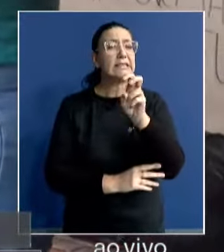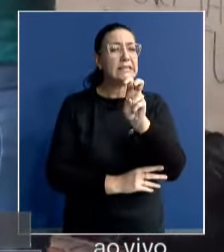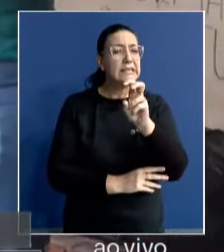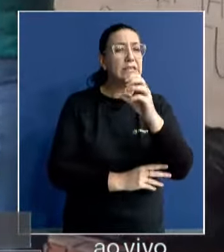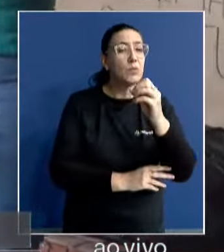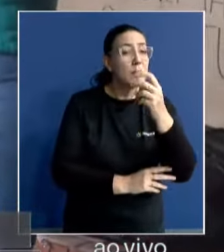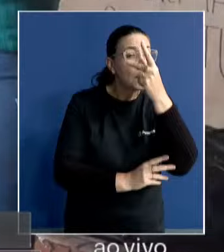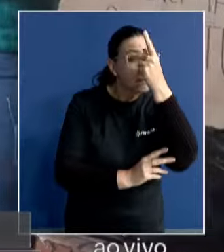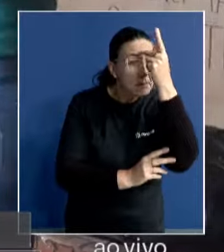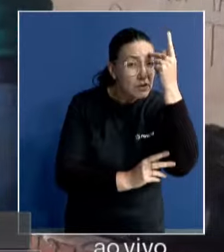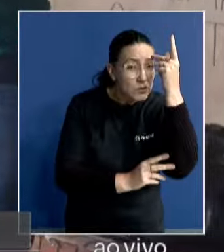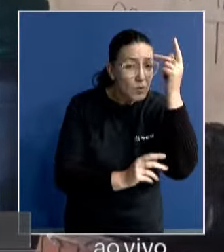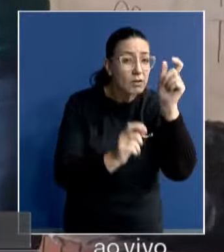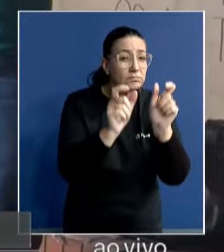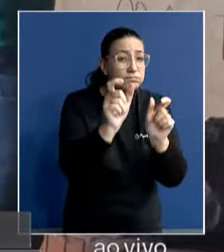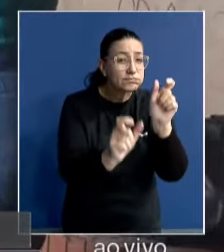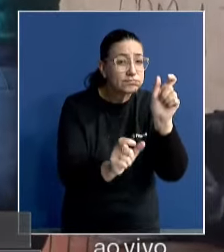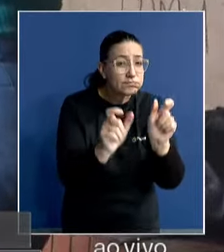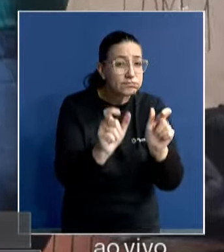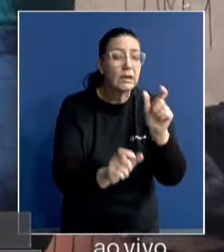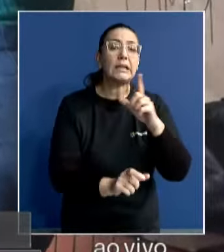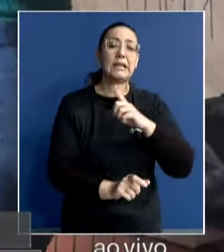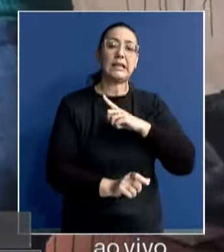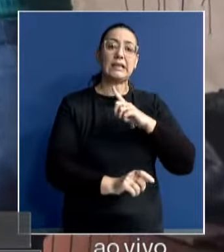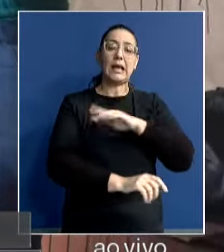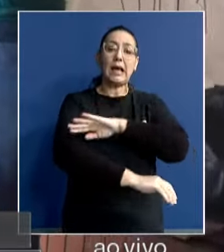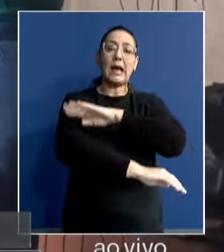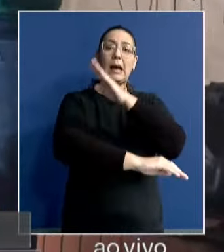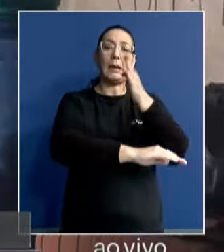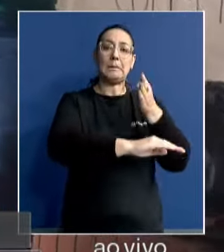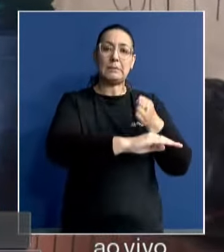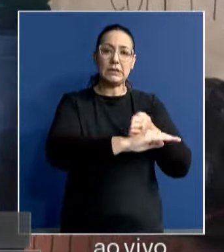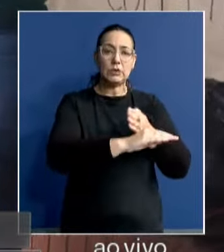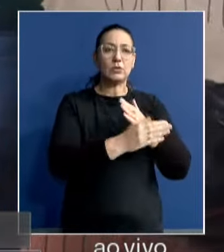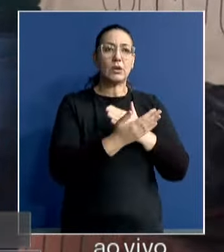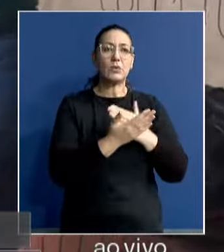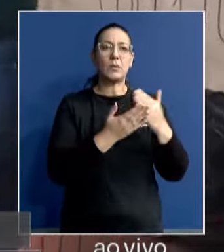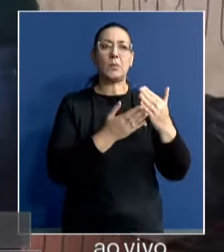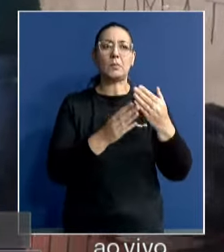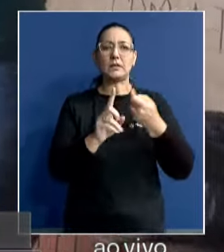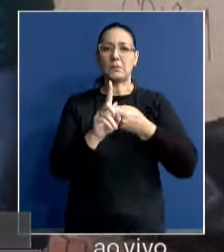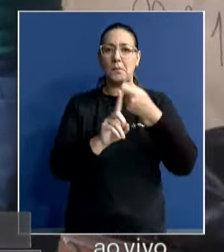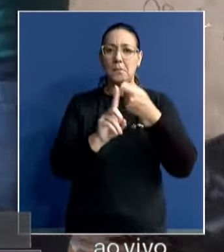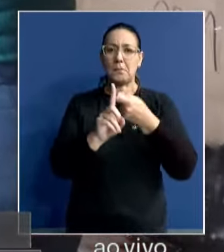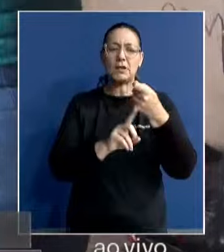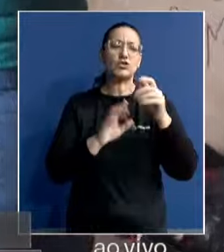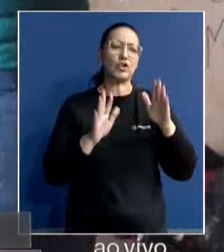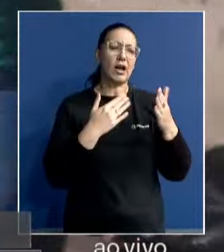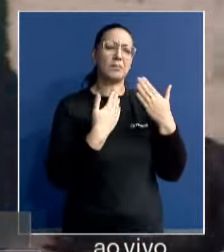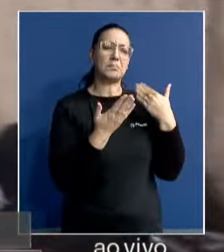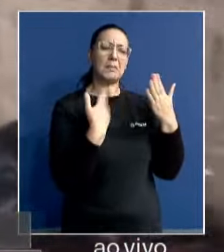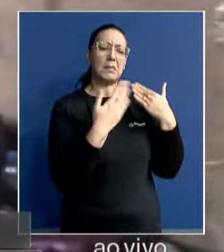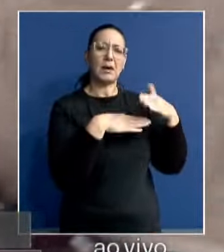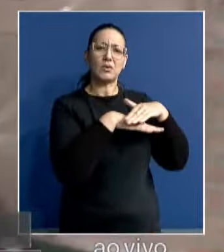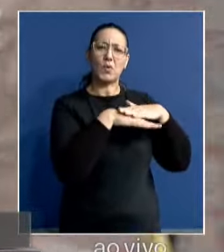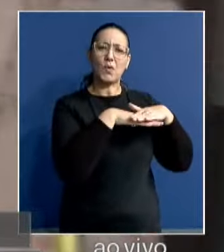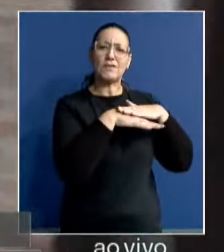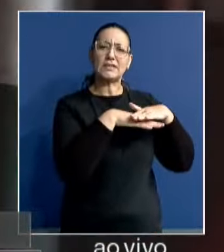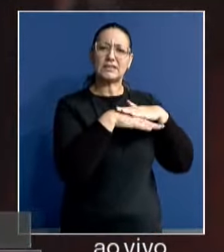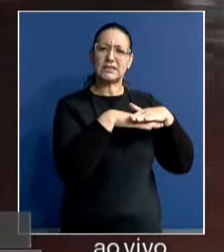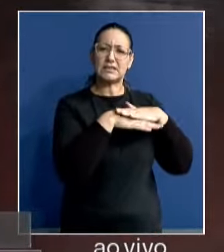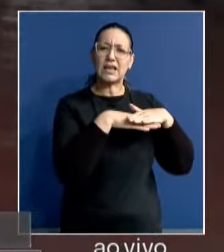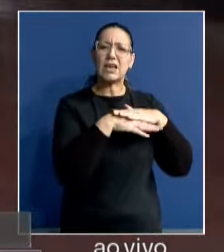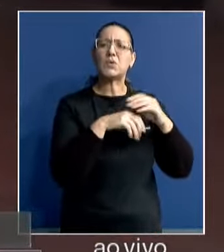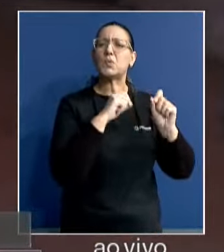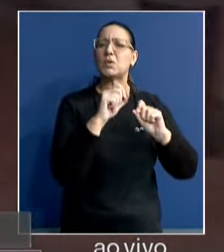650 pessoas aqui, perdão, que já estão abrigadas, aliás, desde o início do mês. Tem gente aqui que eu conversei, a gente vai conversar daqui a pouquinho, que